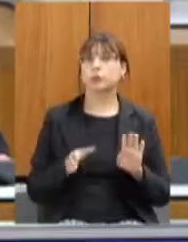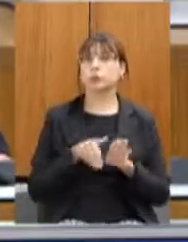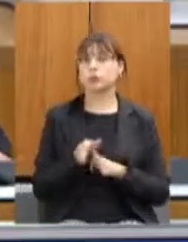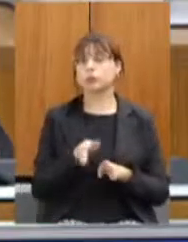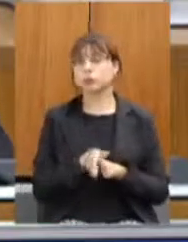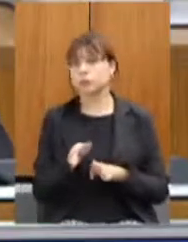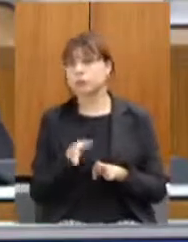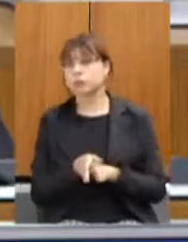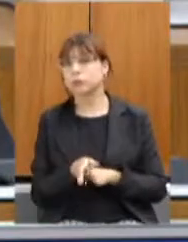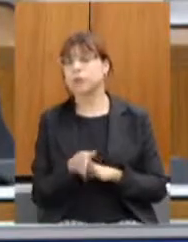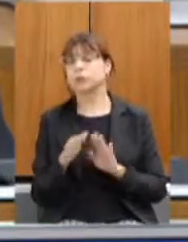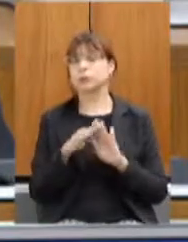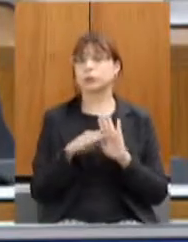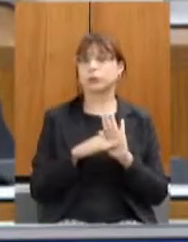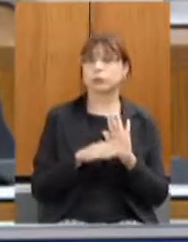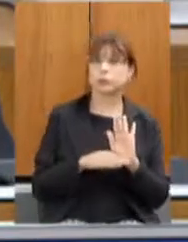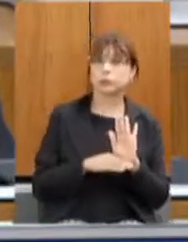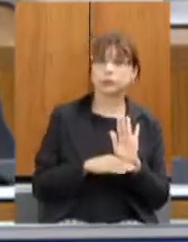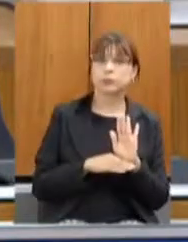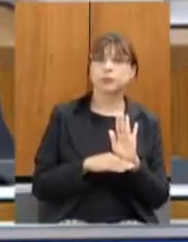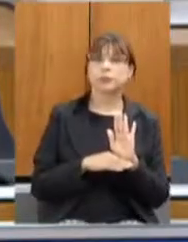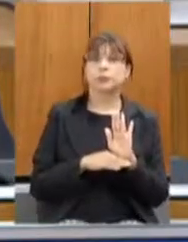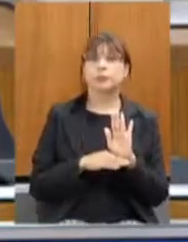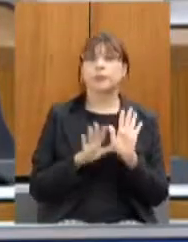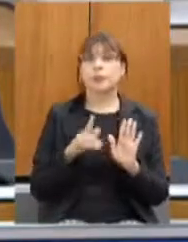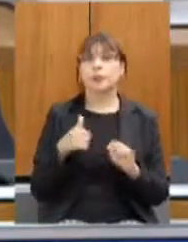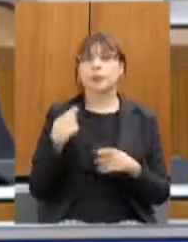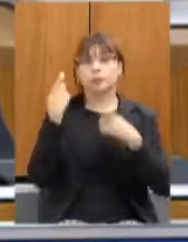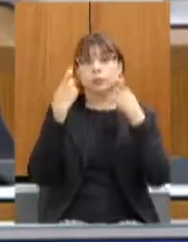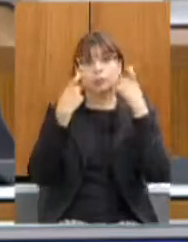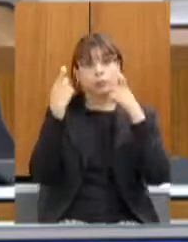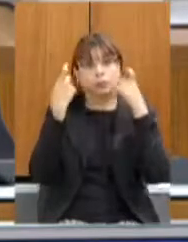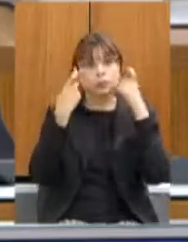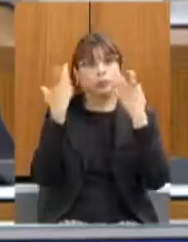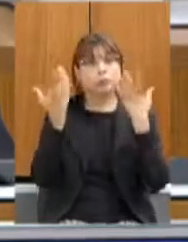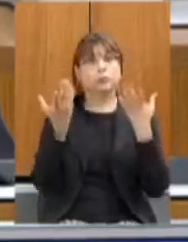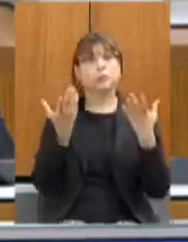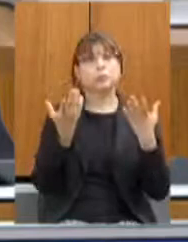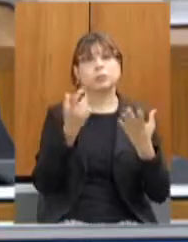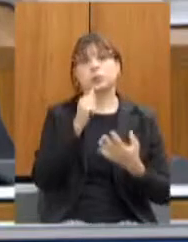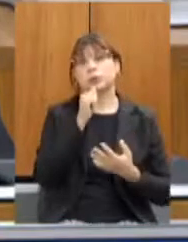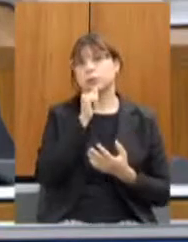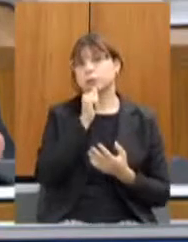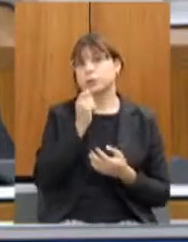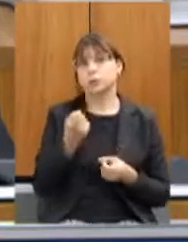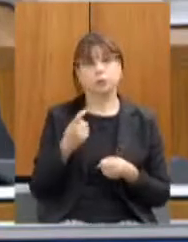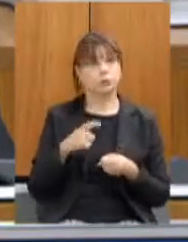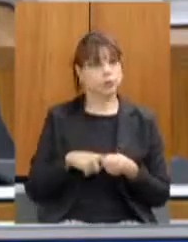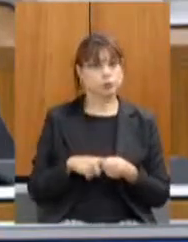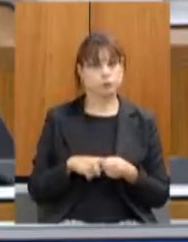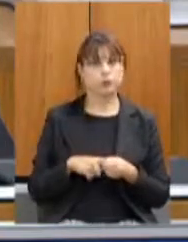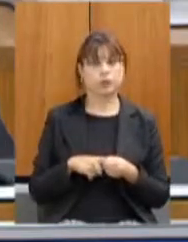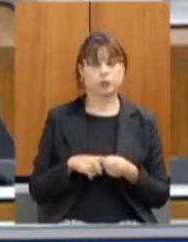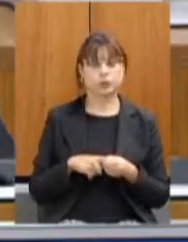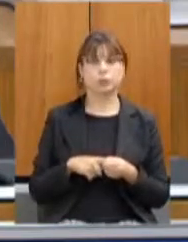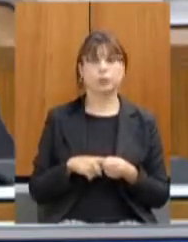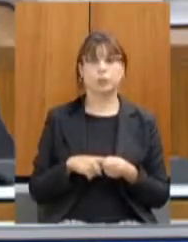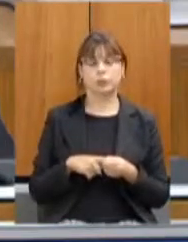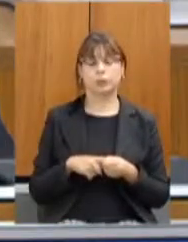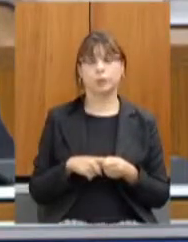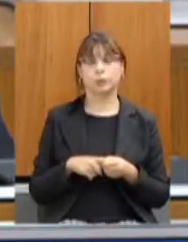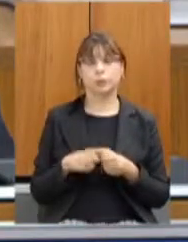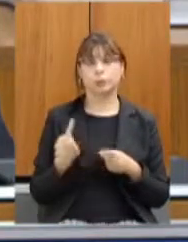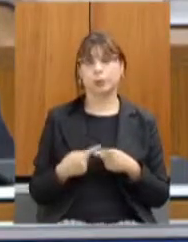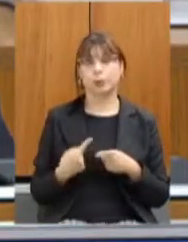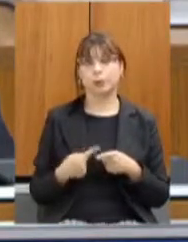ou segmentação me preocupa muito não ter retornado e a aula por causa que